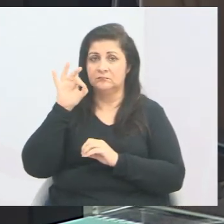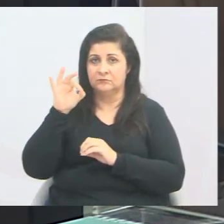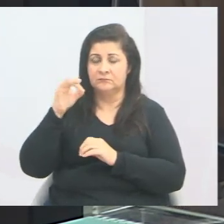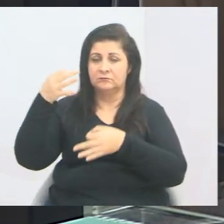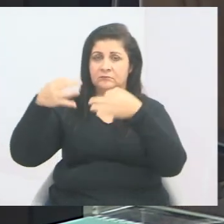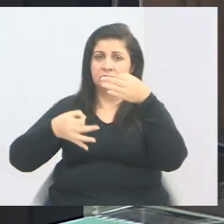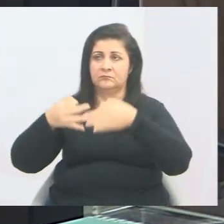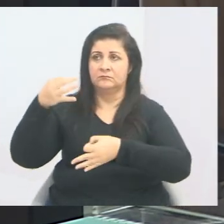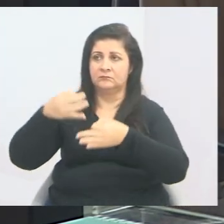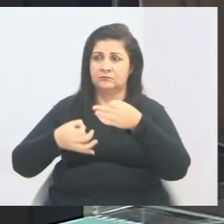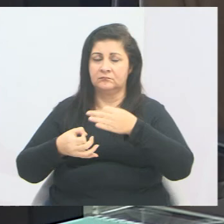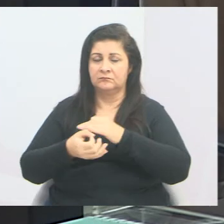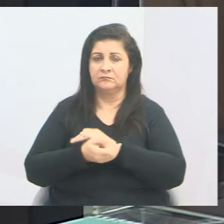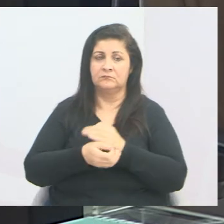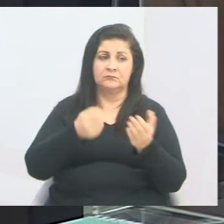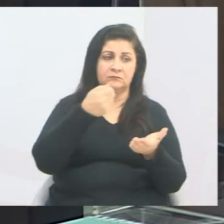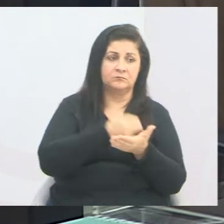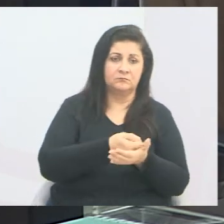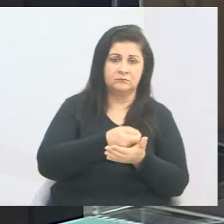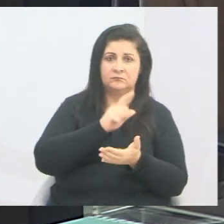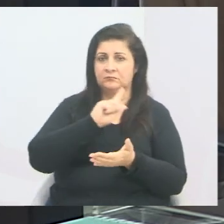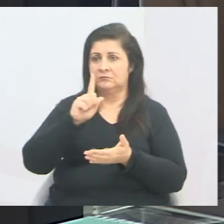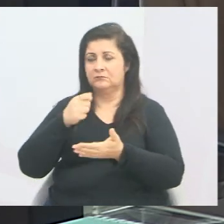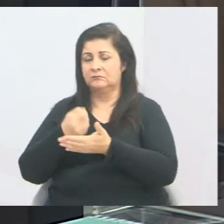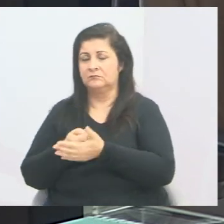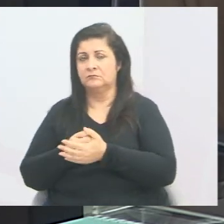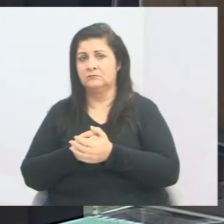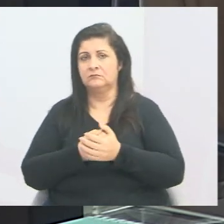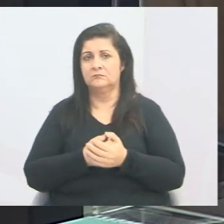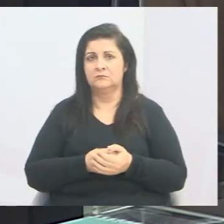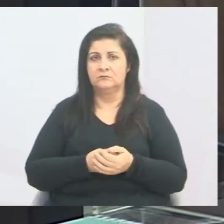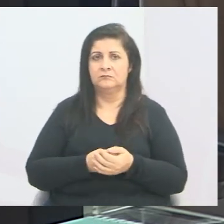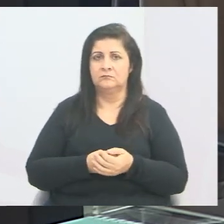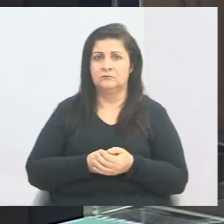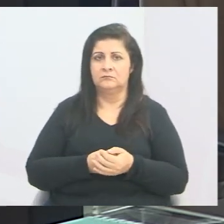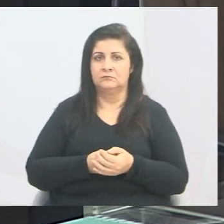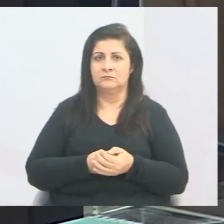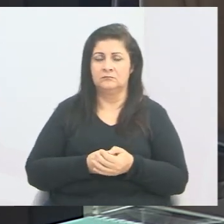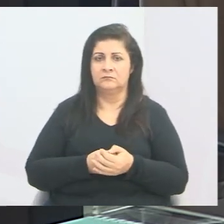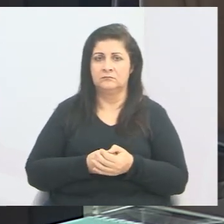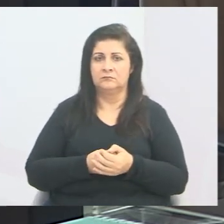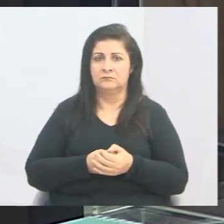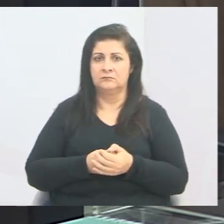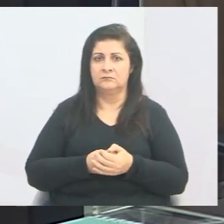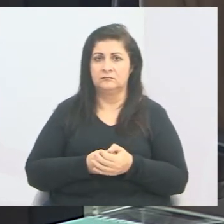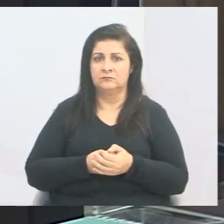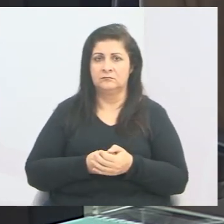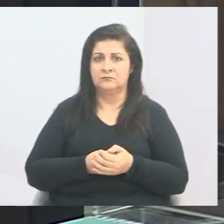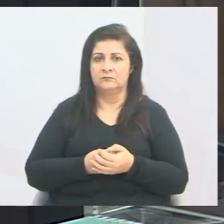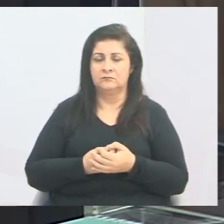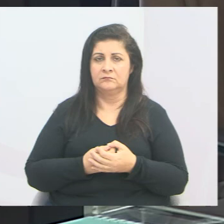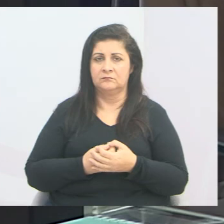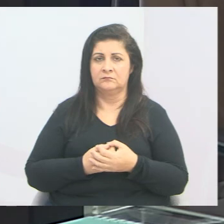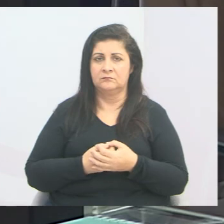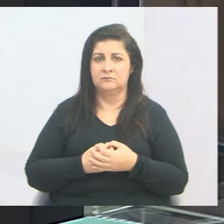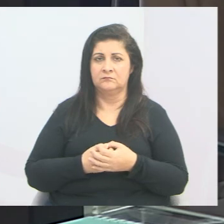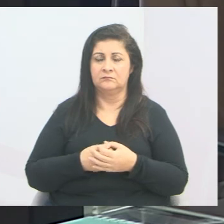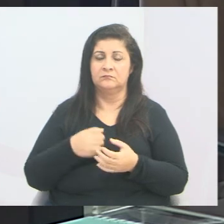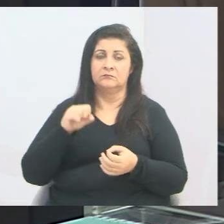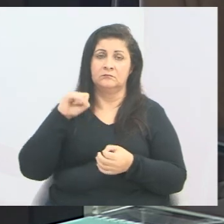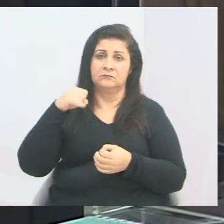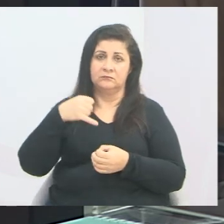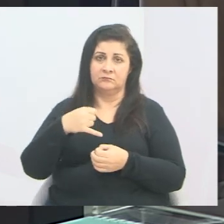juiz. Paga, não paga e tal, né? E, fatalmente, se a decisão vier de